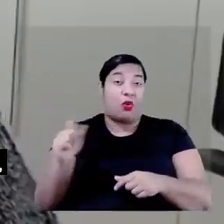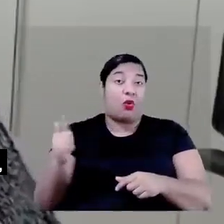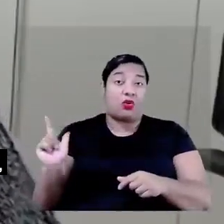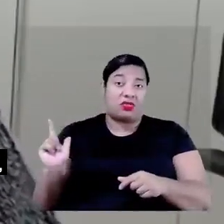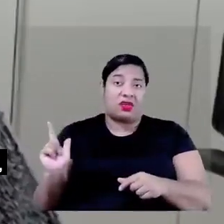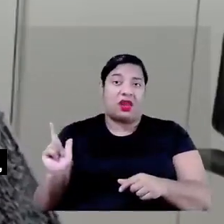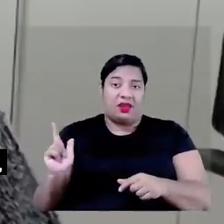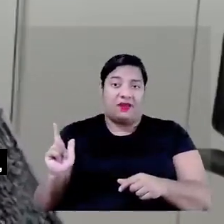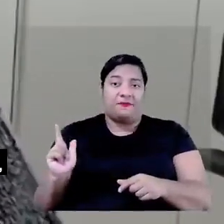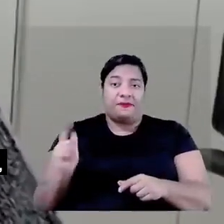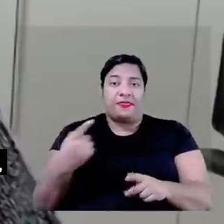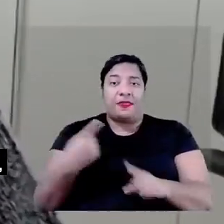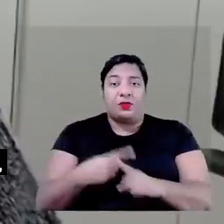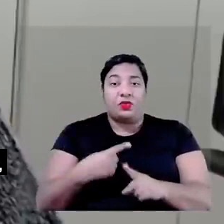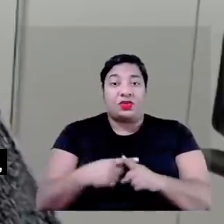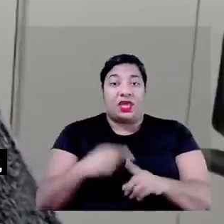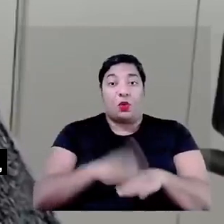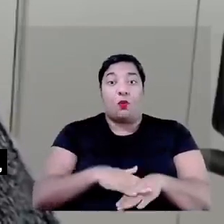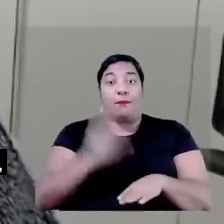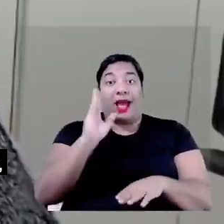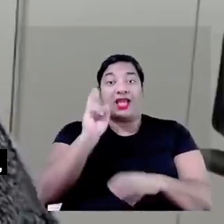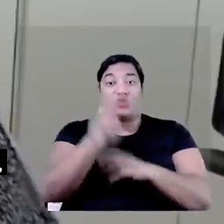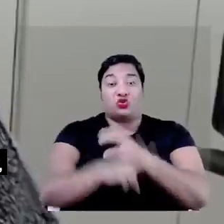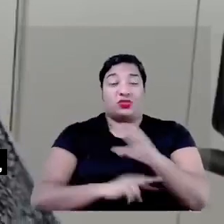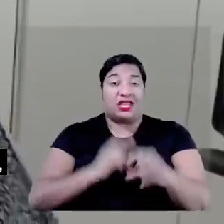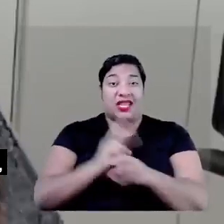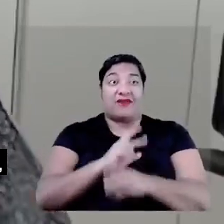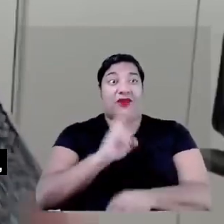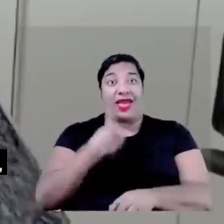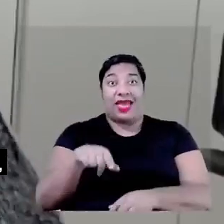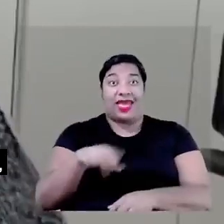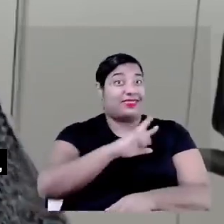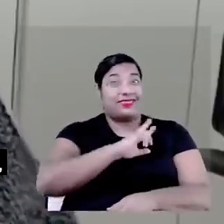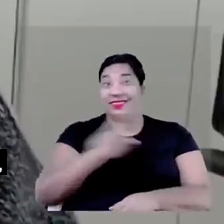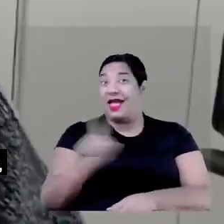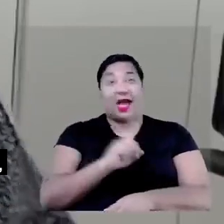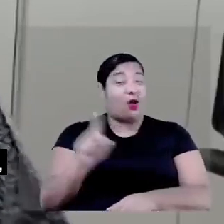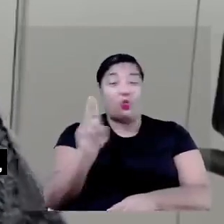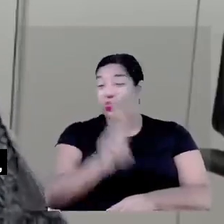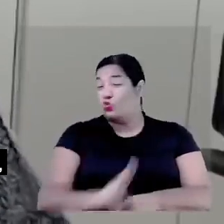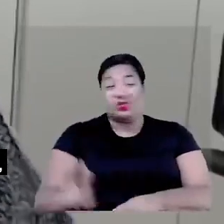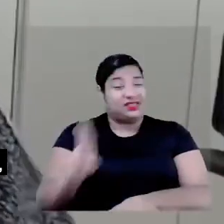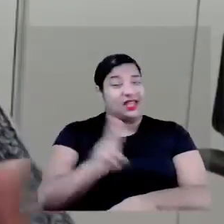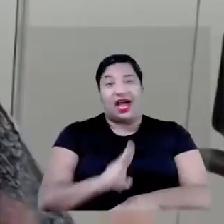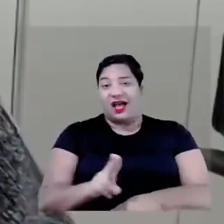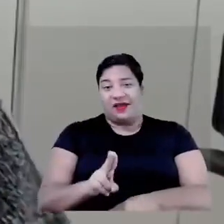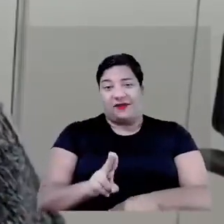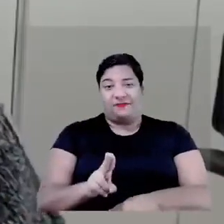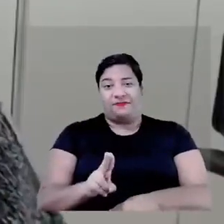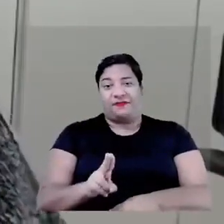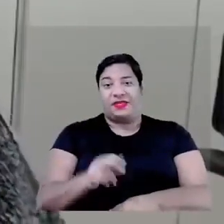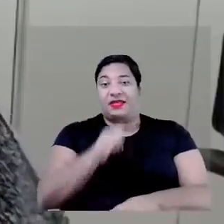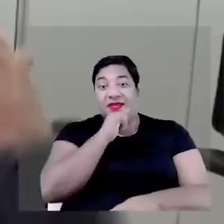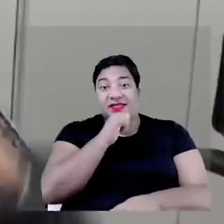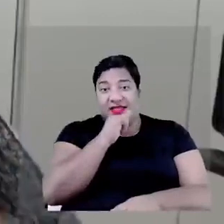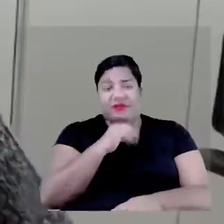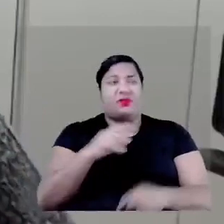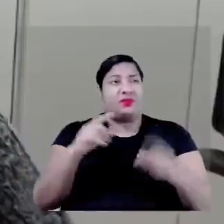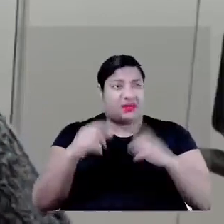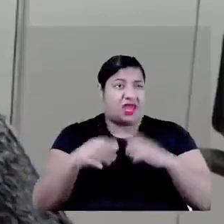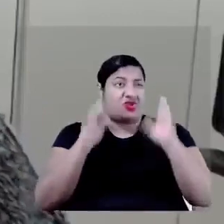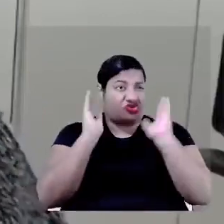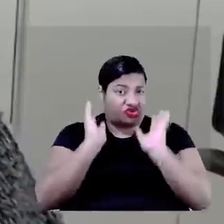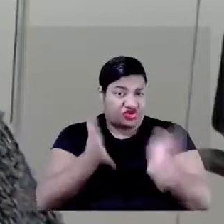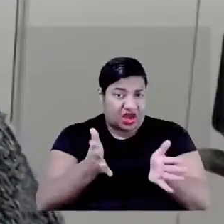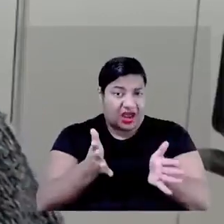o mais sustentável é não consumir, então o mais sustentável é aquilo que já existe. Então, se você tem está dentro